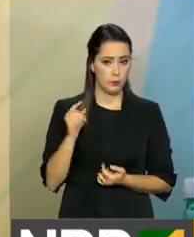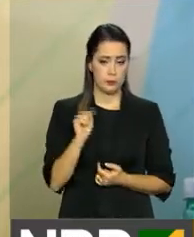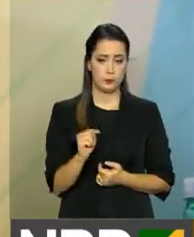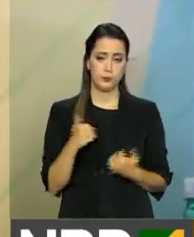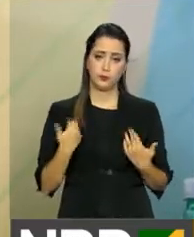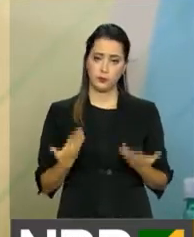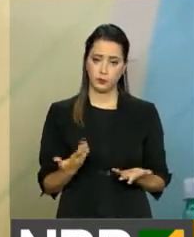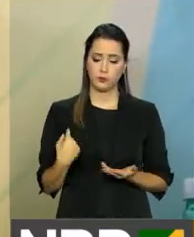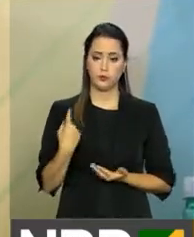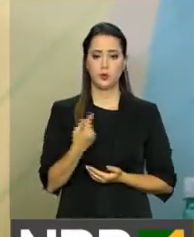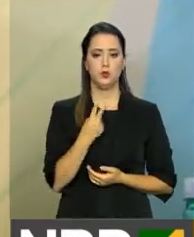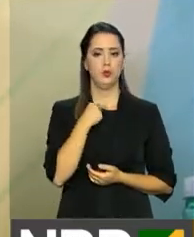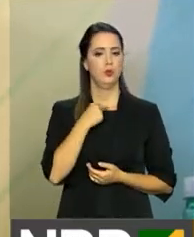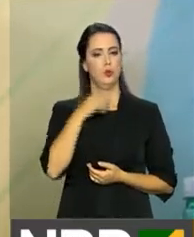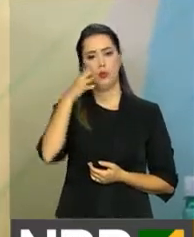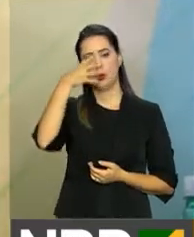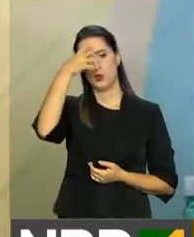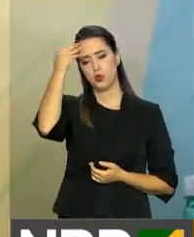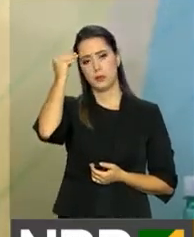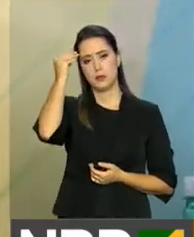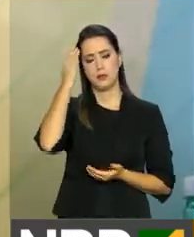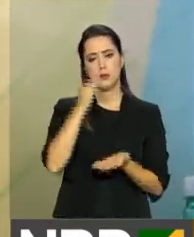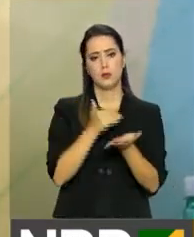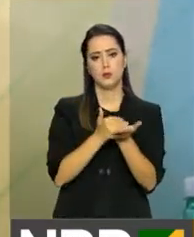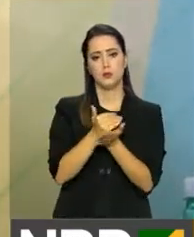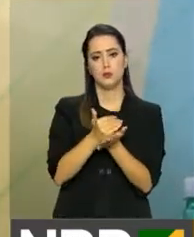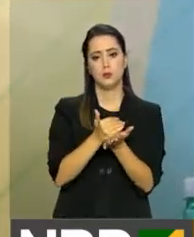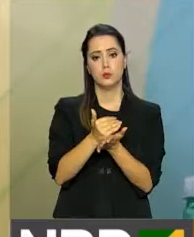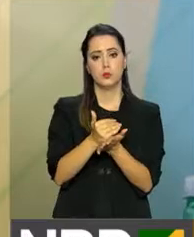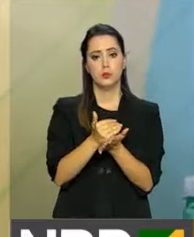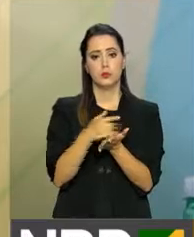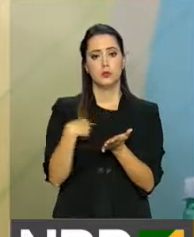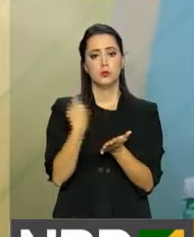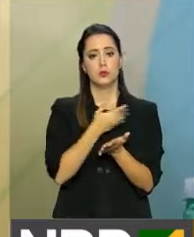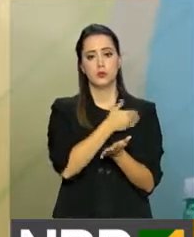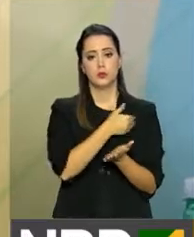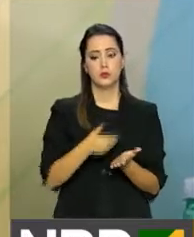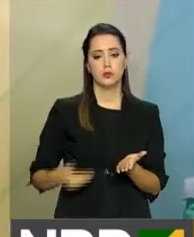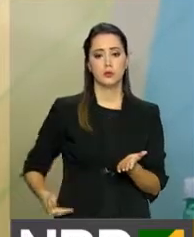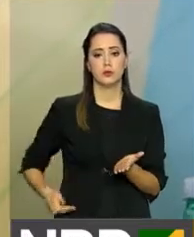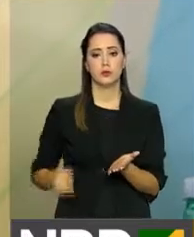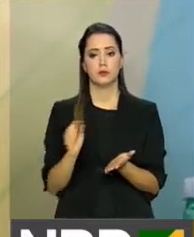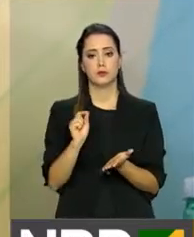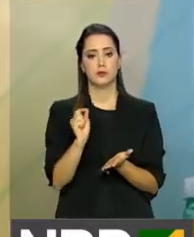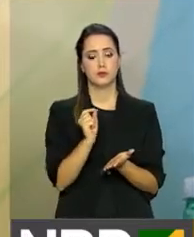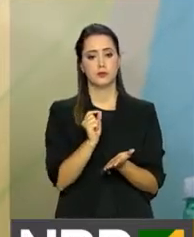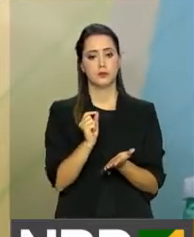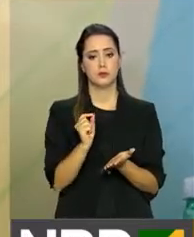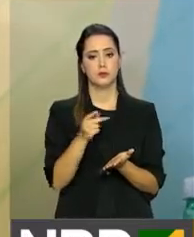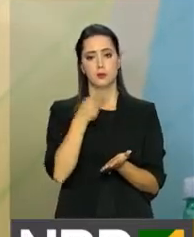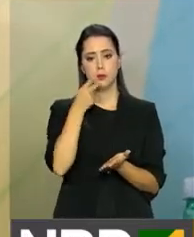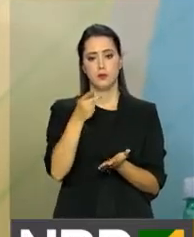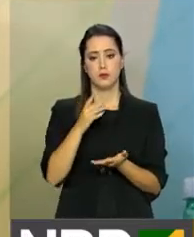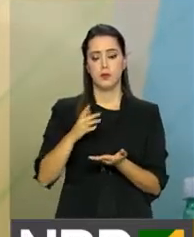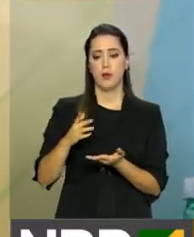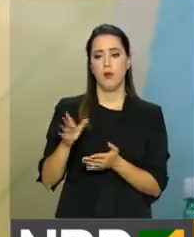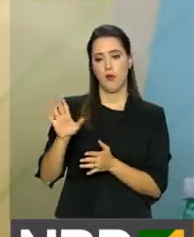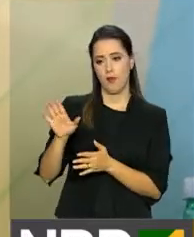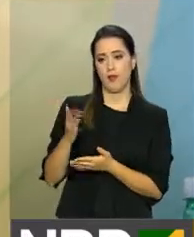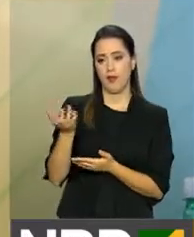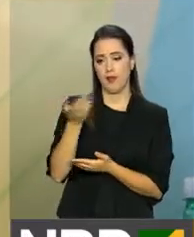convém não esquecer o começo do nosso governo e aproveito para cumprimentar